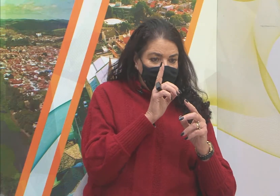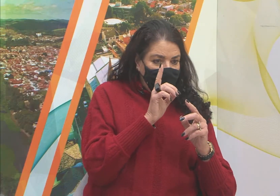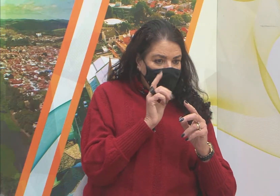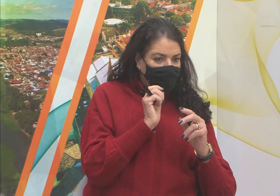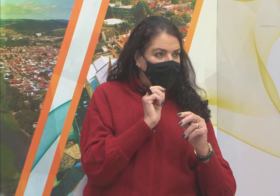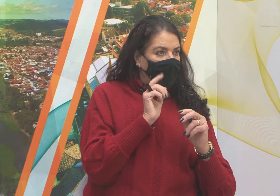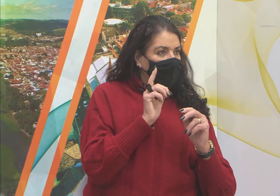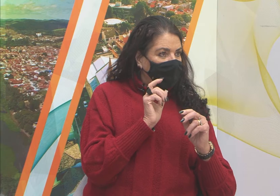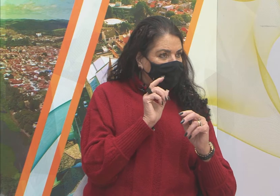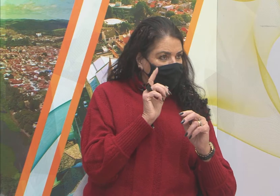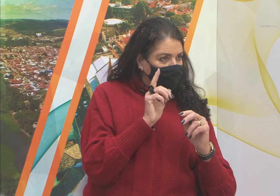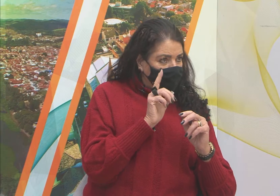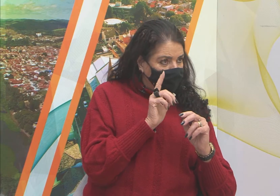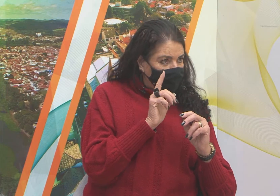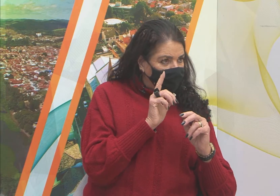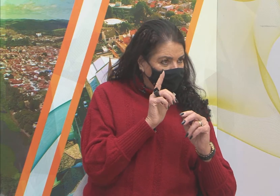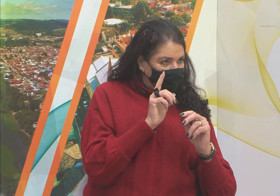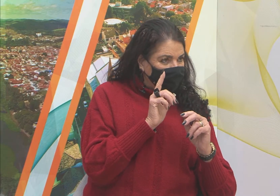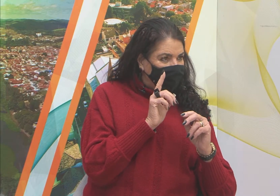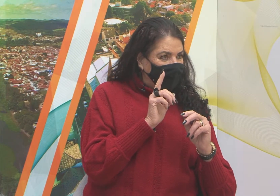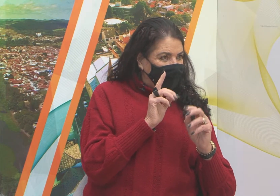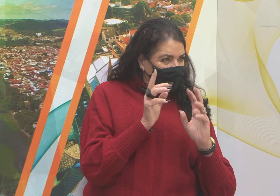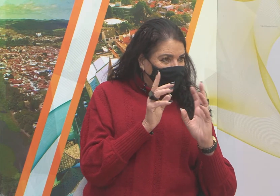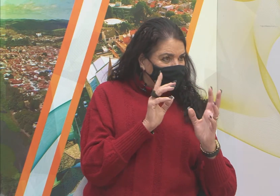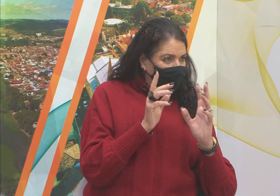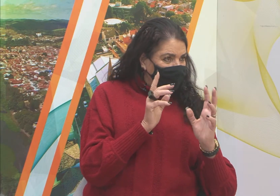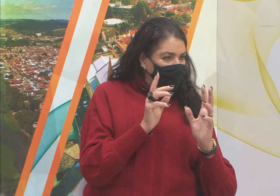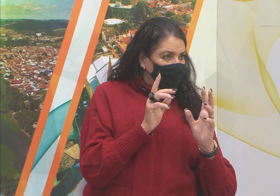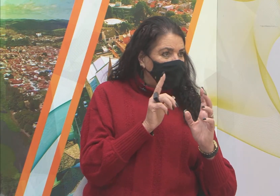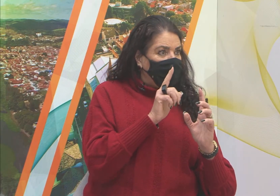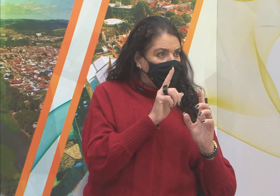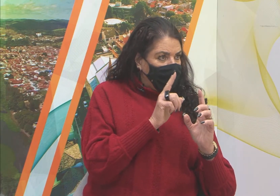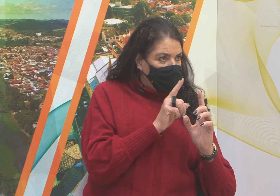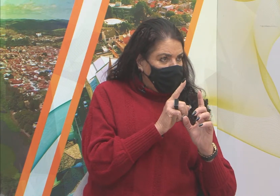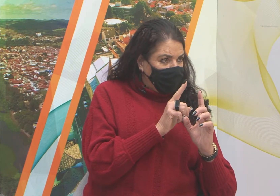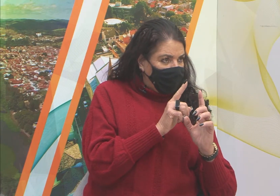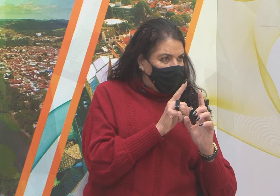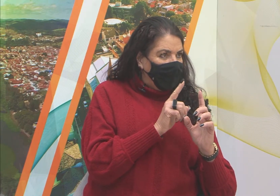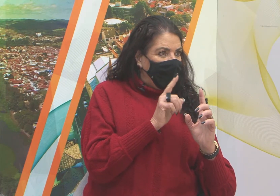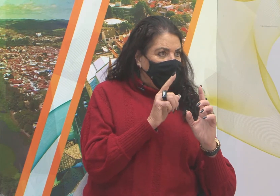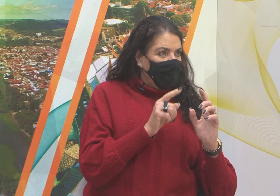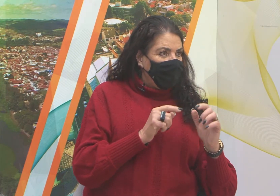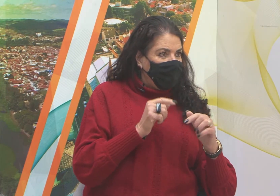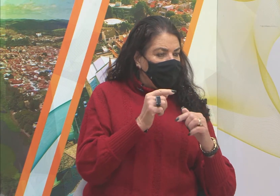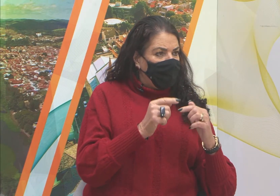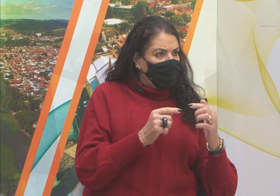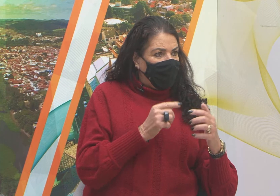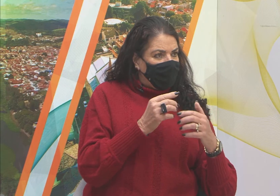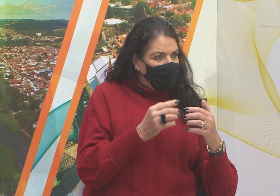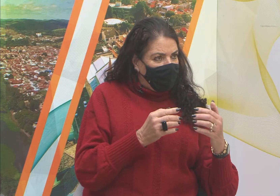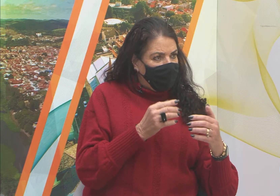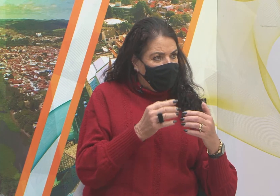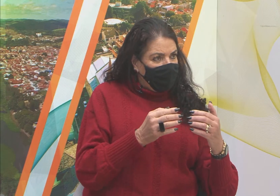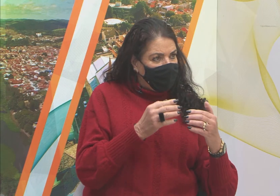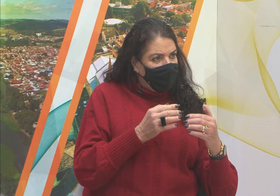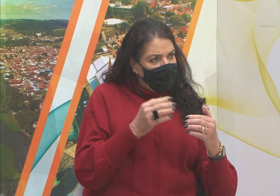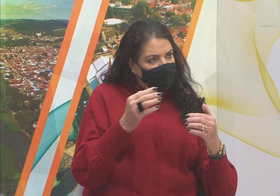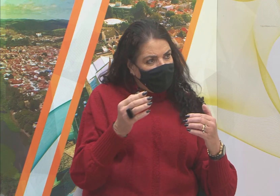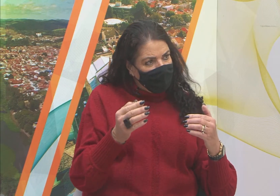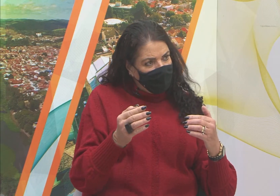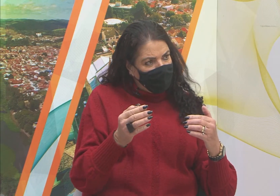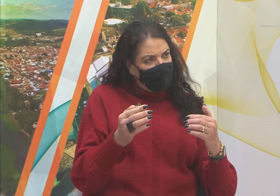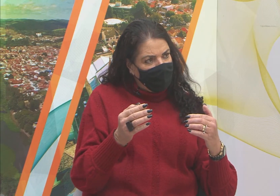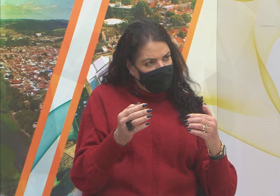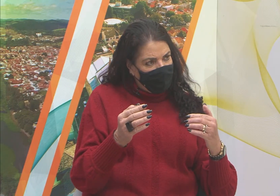olho vesguinho e ninguém percebeu, é pouca coisa, que não faz tanta falta, mas pode piorar. Então, você trata a criança